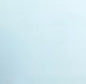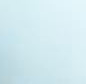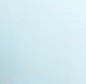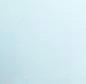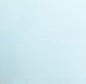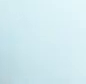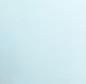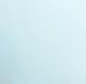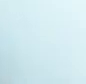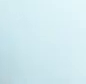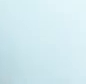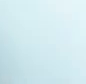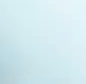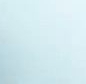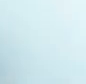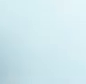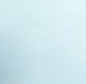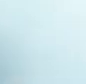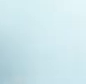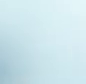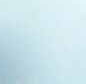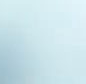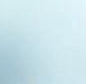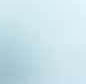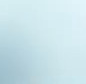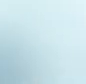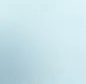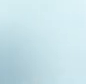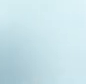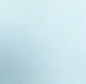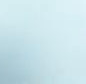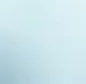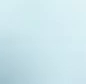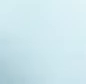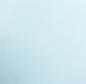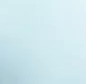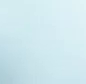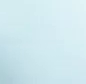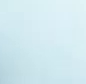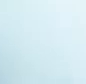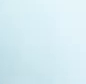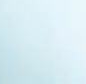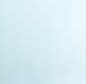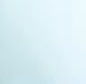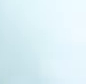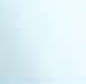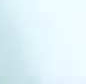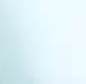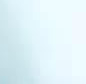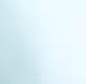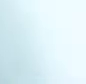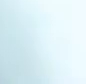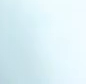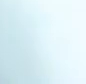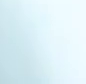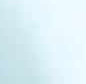15 minutos corresponde a 0,25 horas, tá? Então,